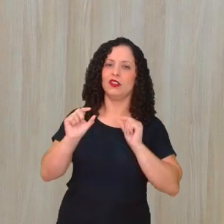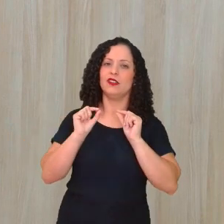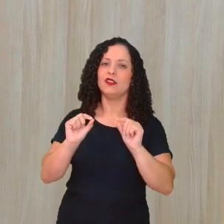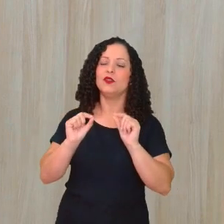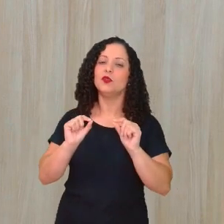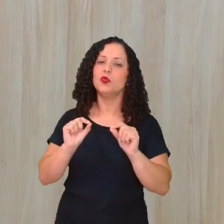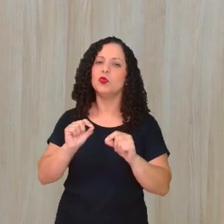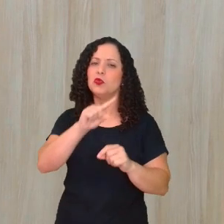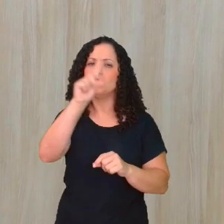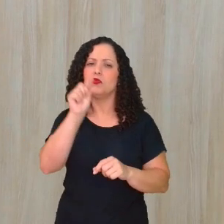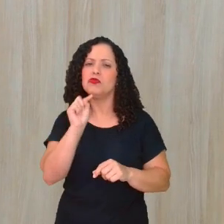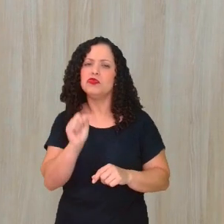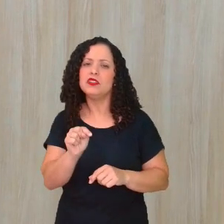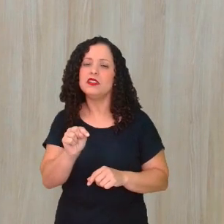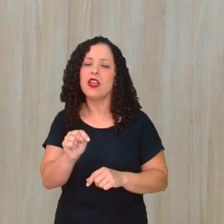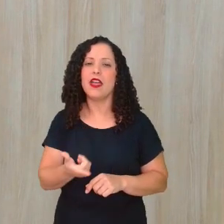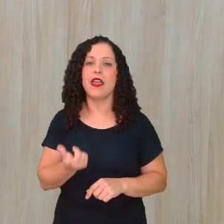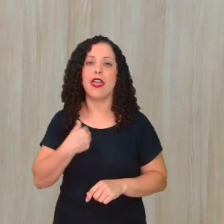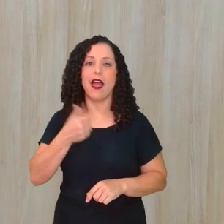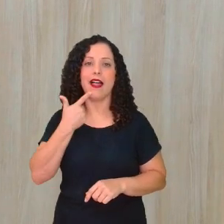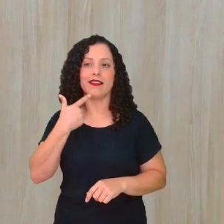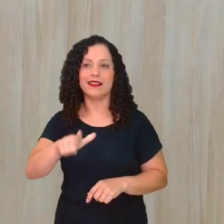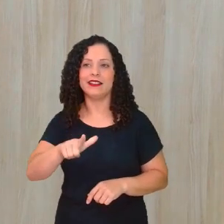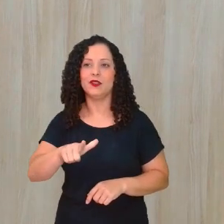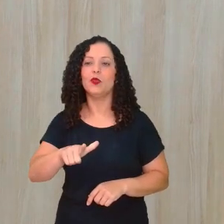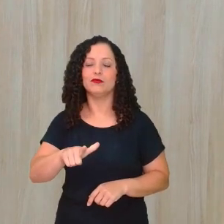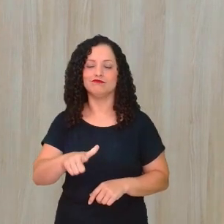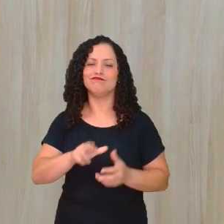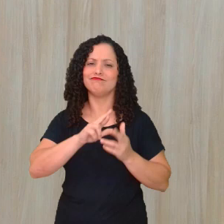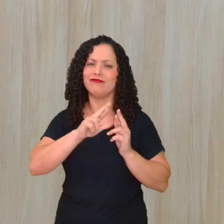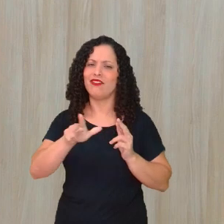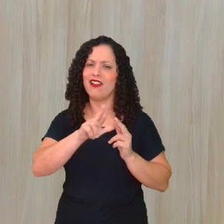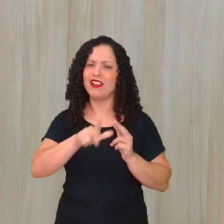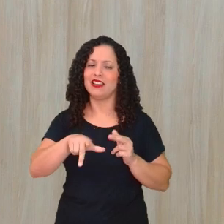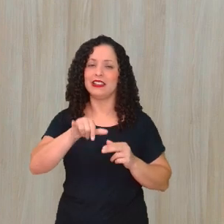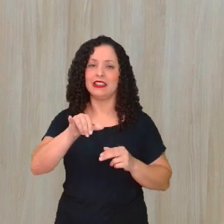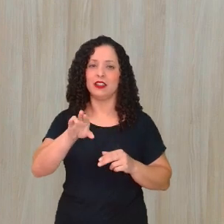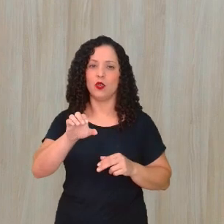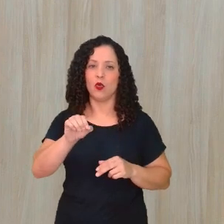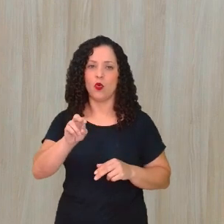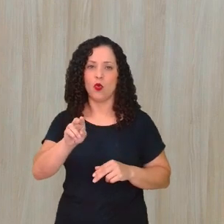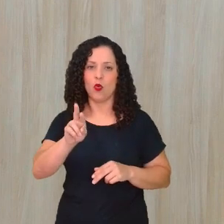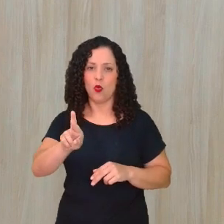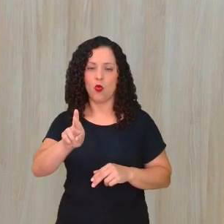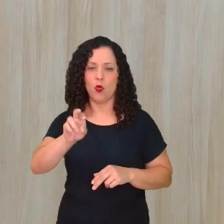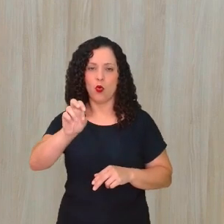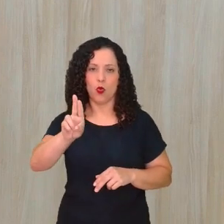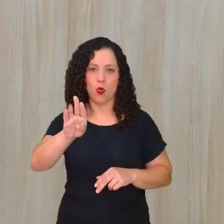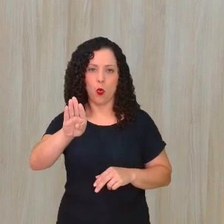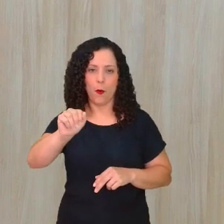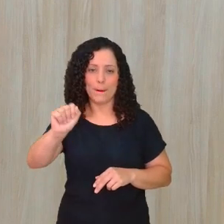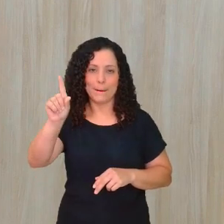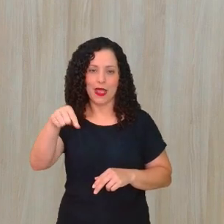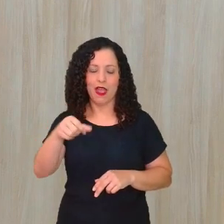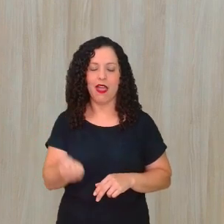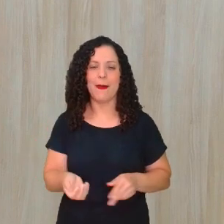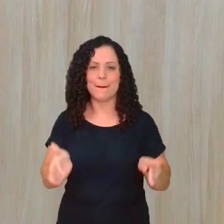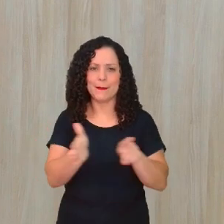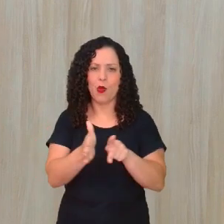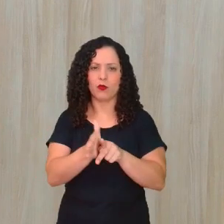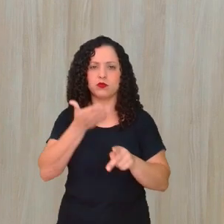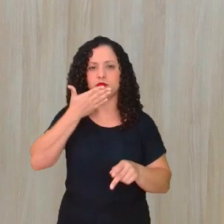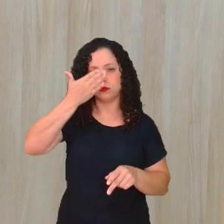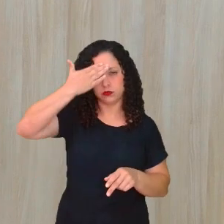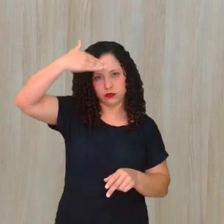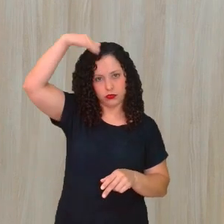do idioma iorubá, né? Que aí significa muçulmanos, e a gente viu que ocorreu,